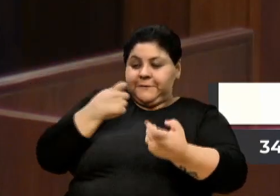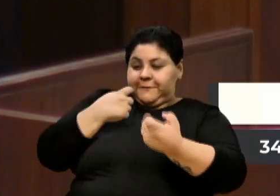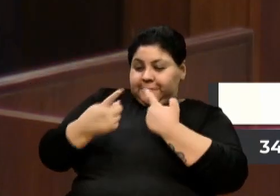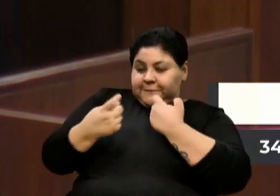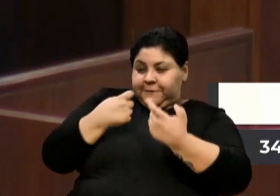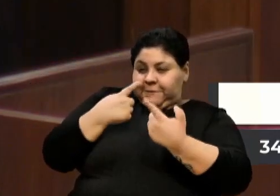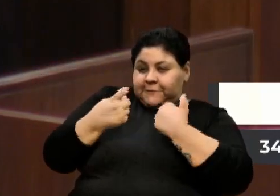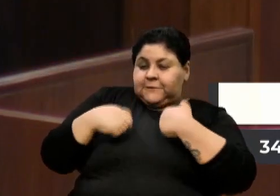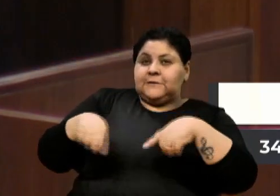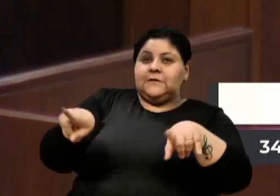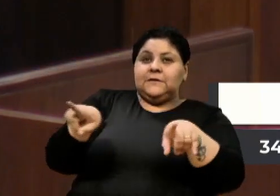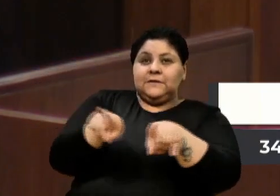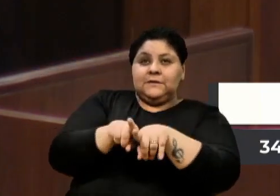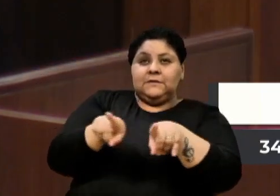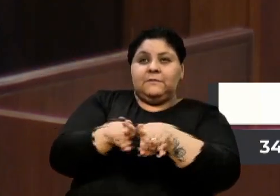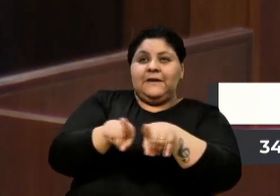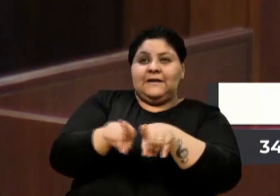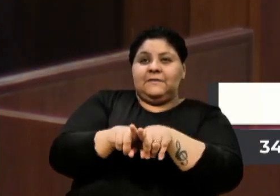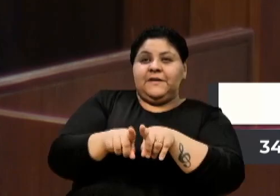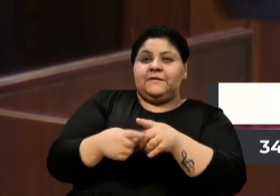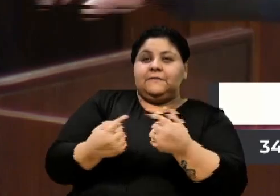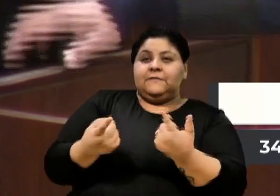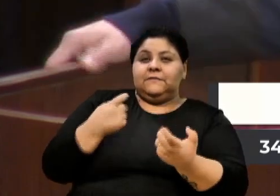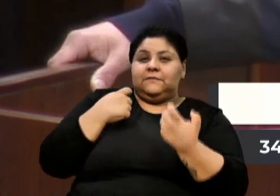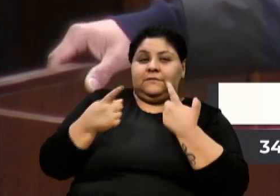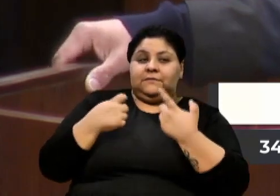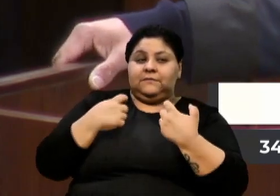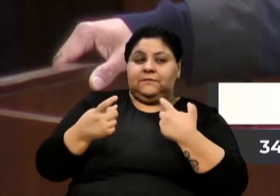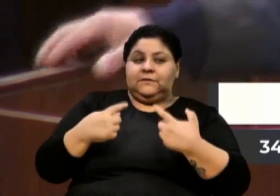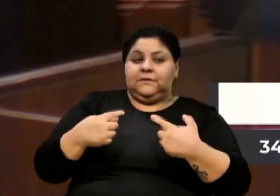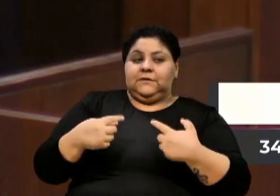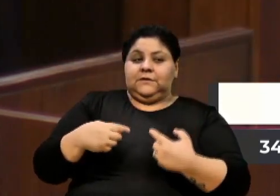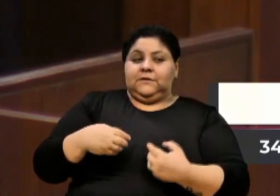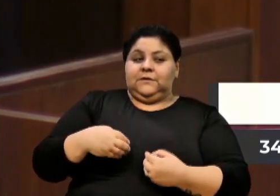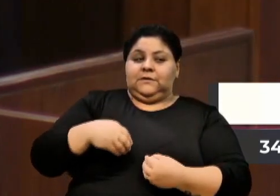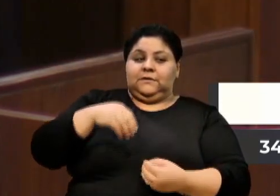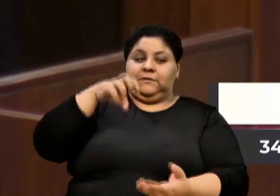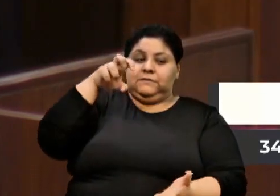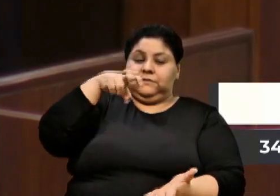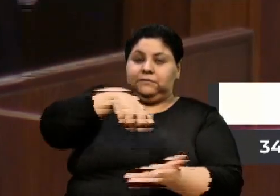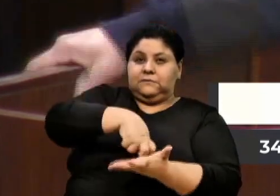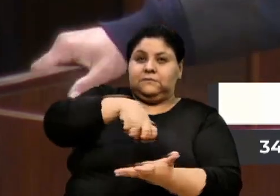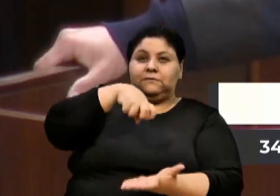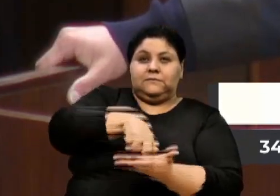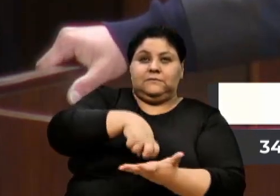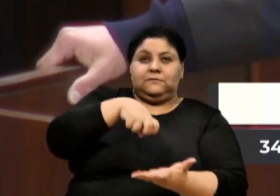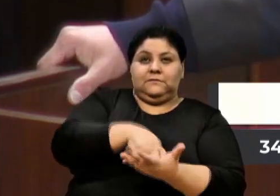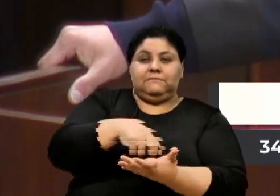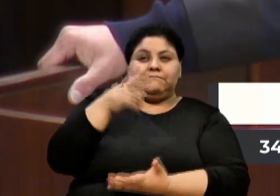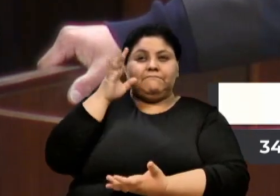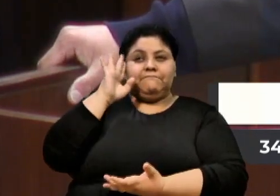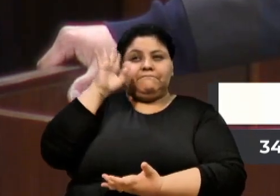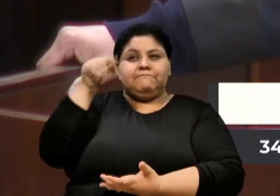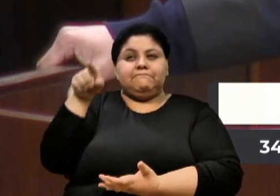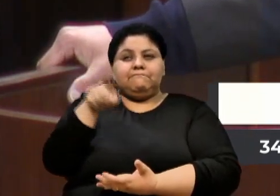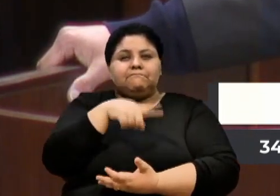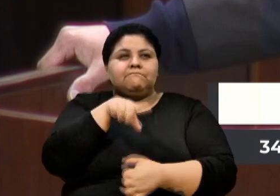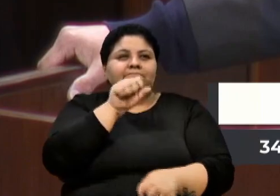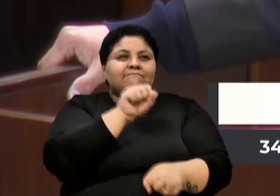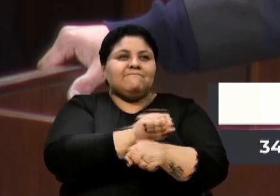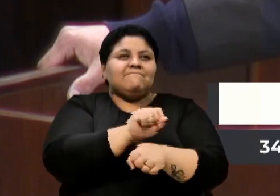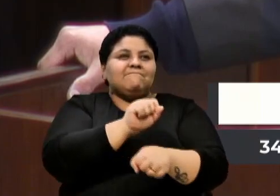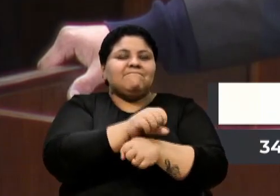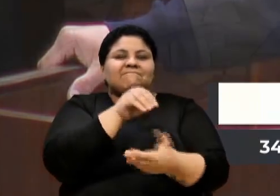humilhadas, porque imagina você ficar ali 1, 2 horas e chegar lá, não tem um profissional para ser